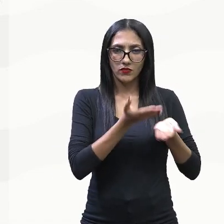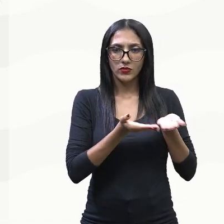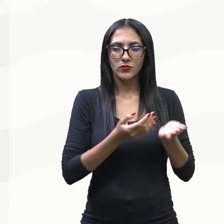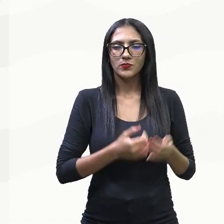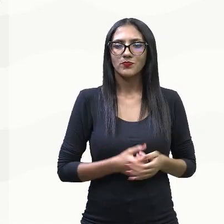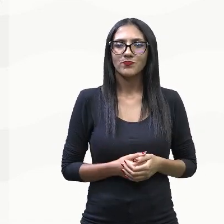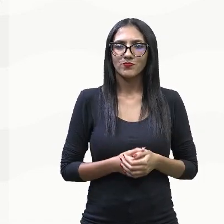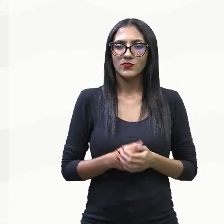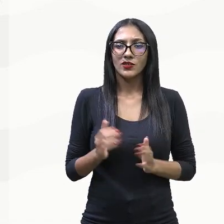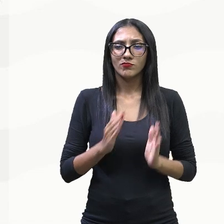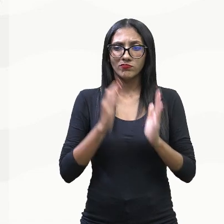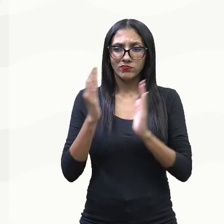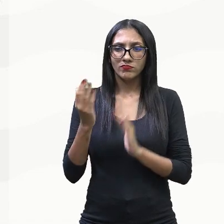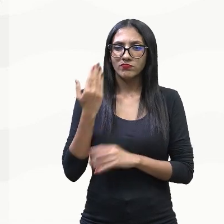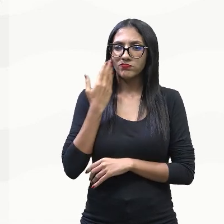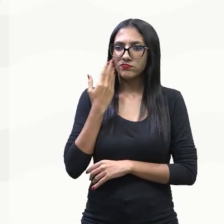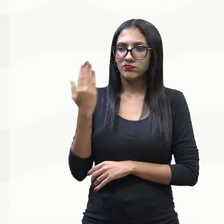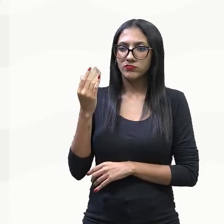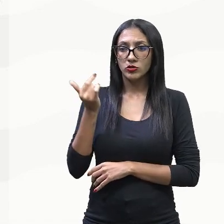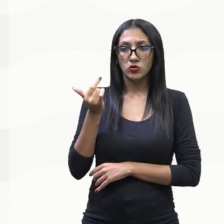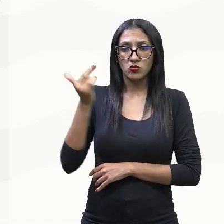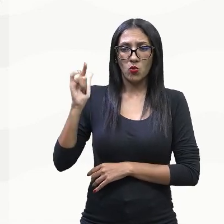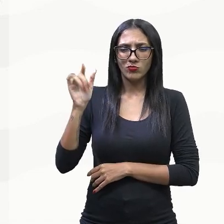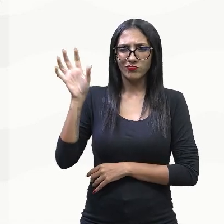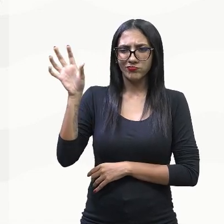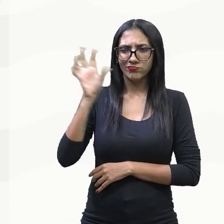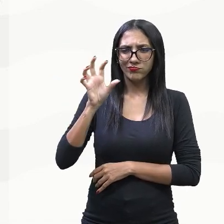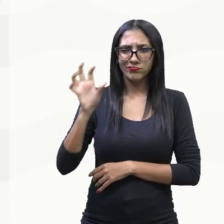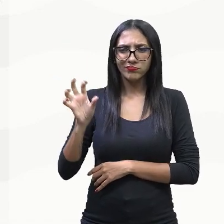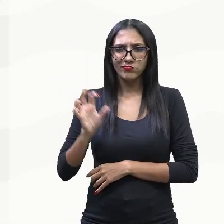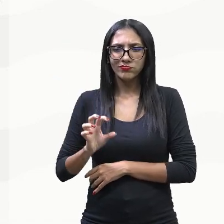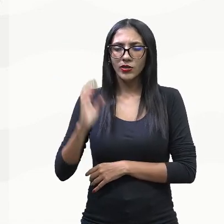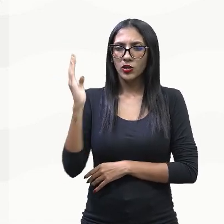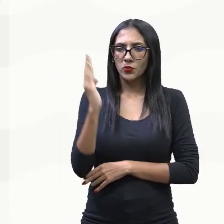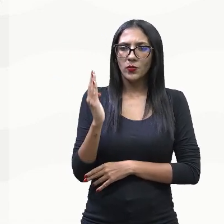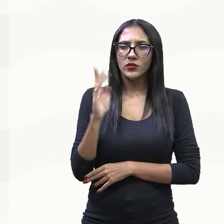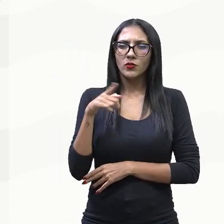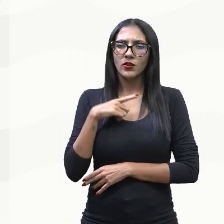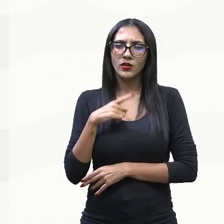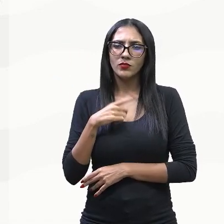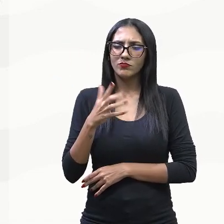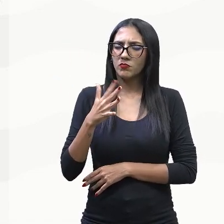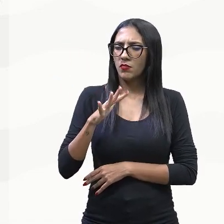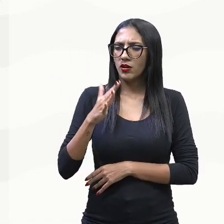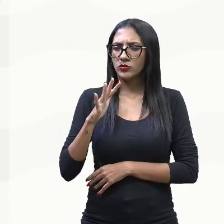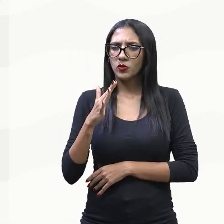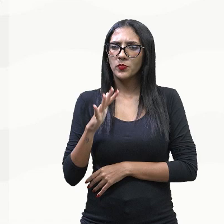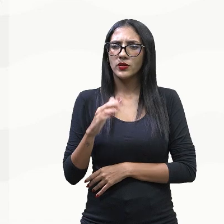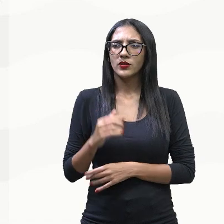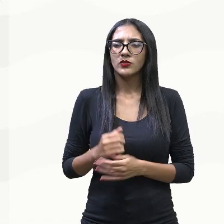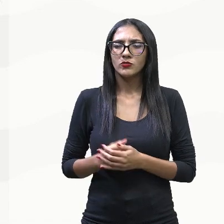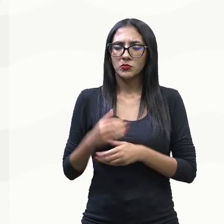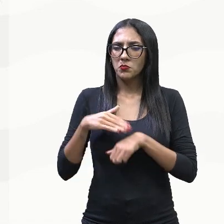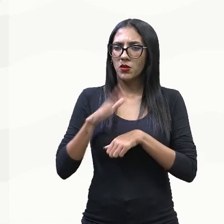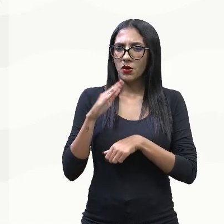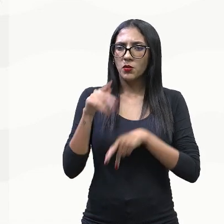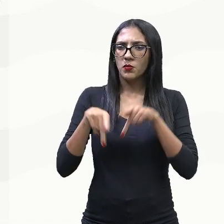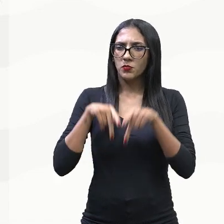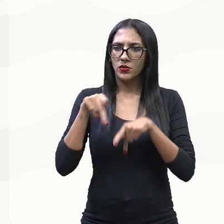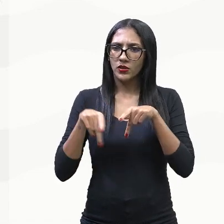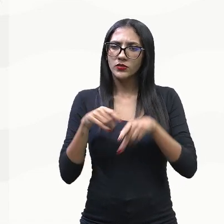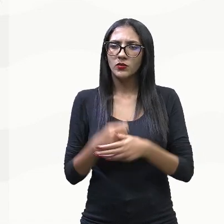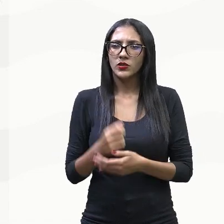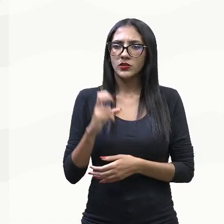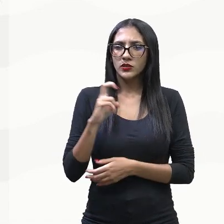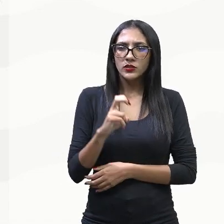restante do país, como a gente vai observar, esse percentual correspondia a um pouco mais da metade da população ocupada, totalizando